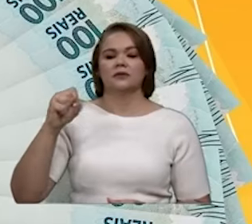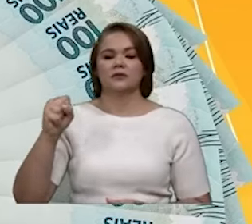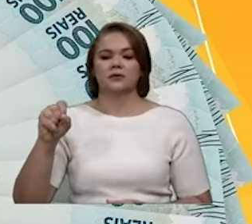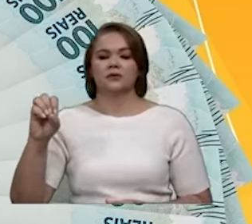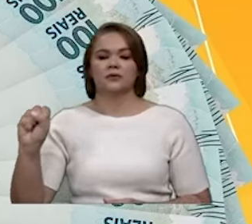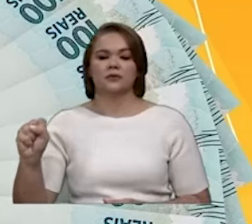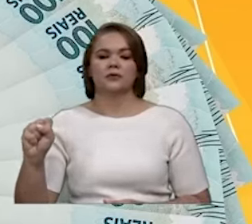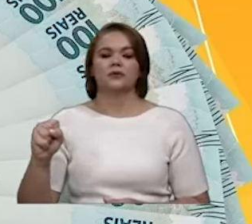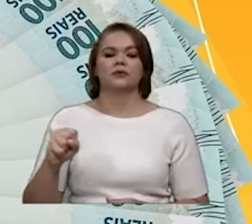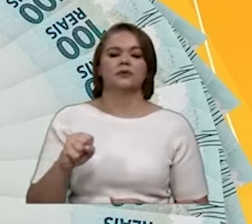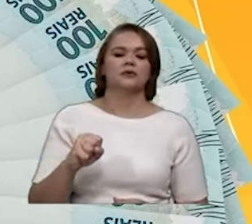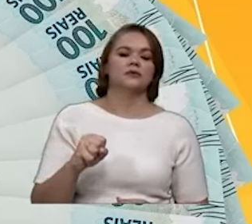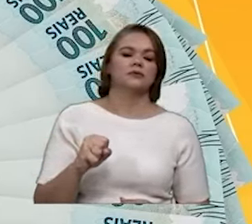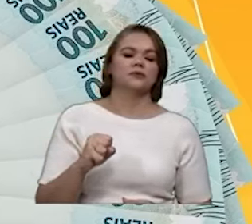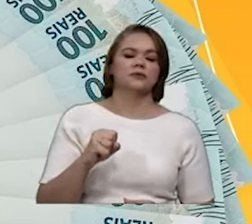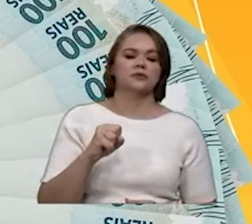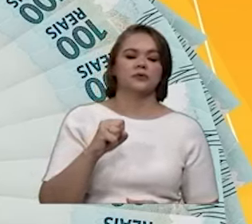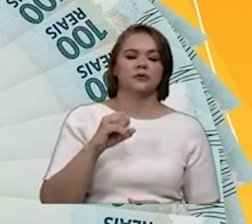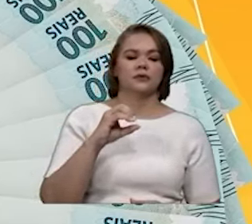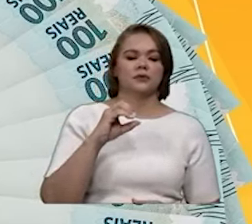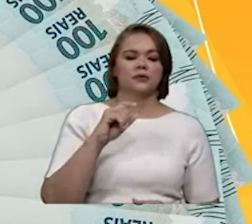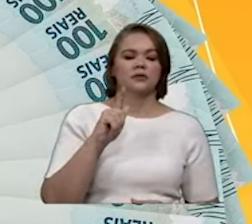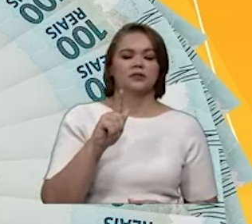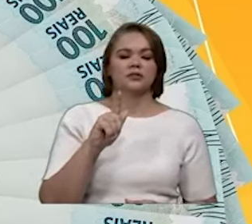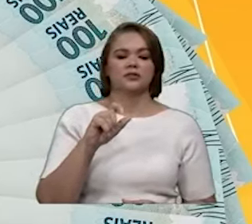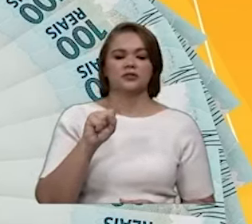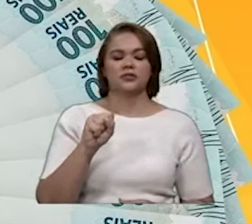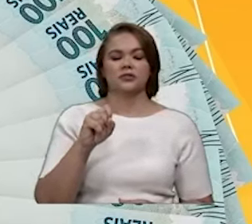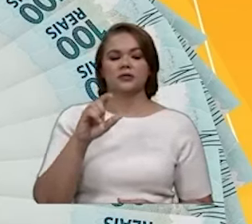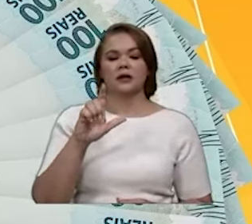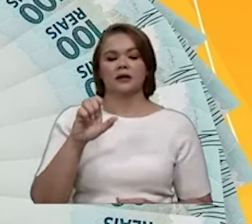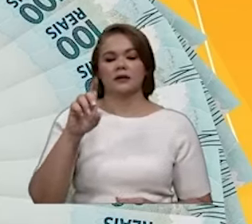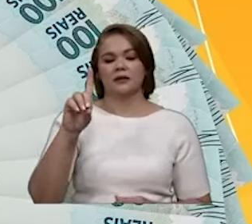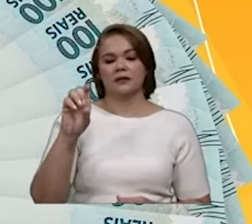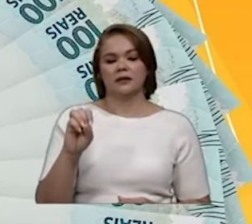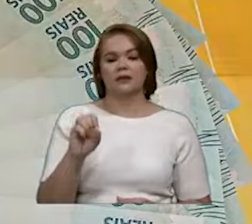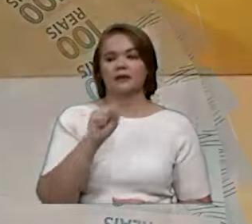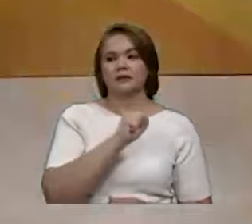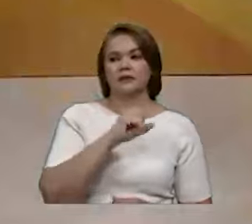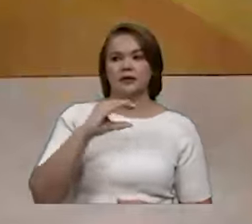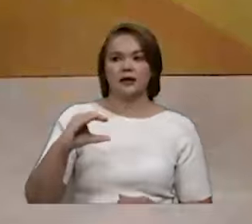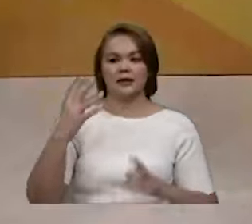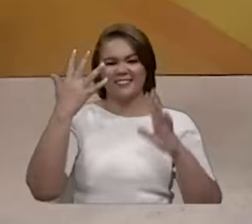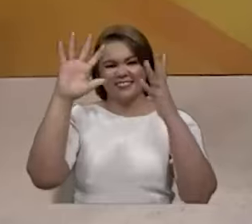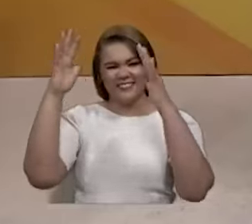00900288, Gisleide Vieira do Siqueira Campos, Aracaju,